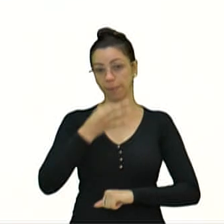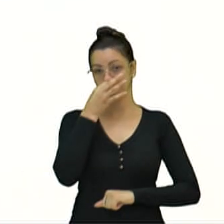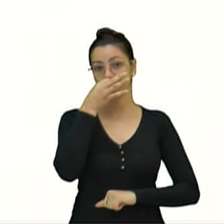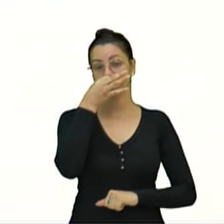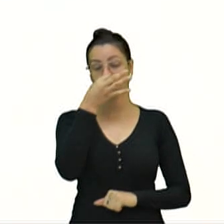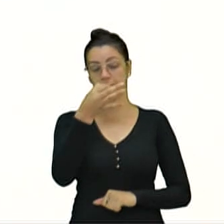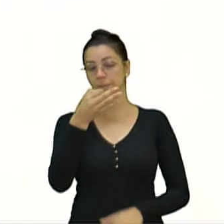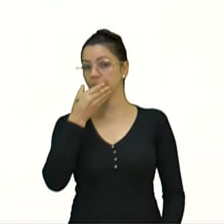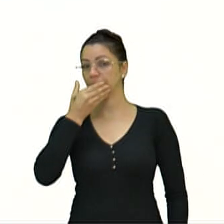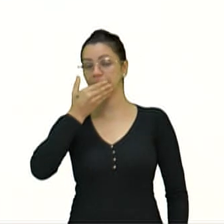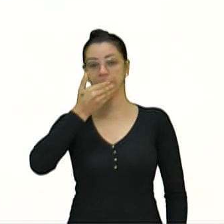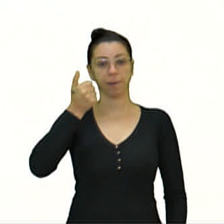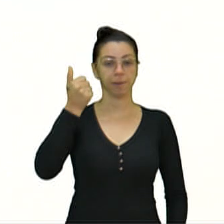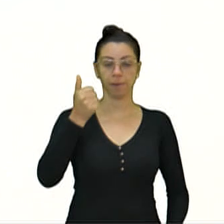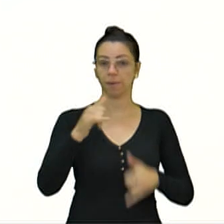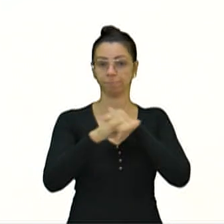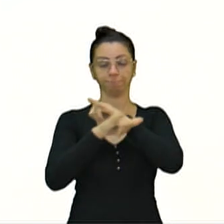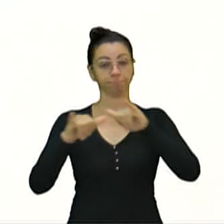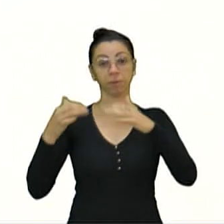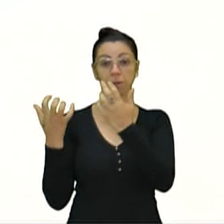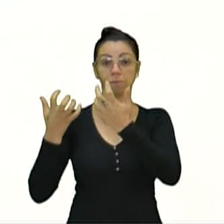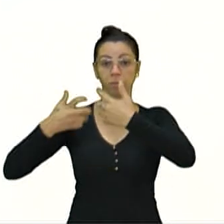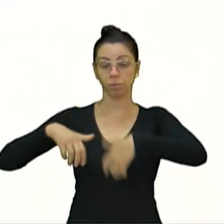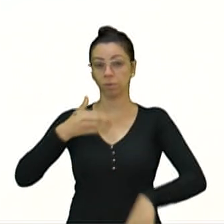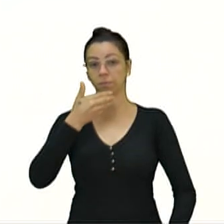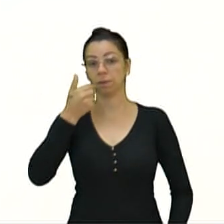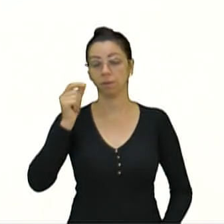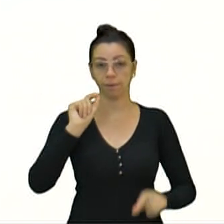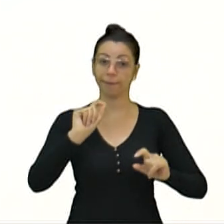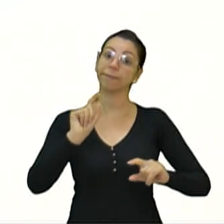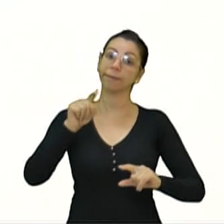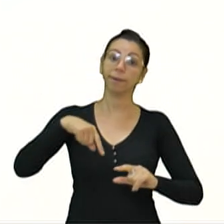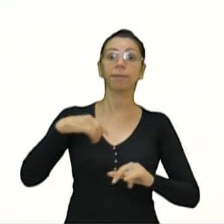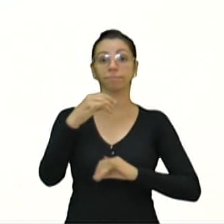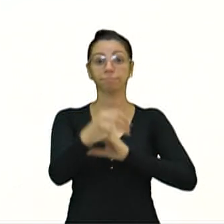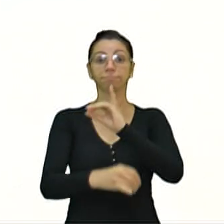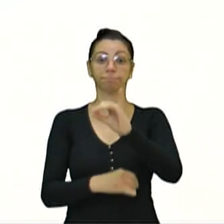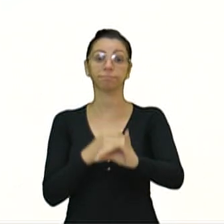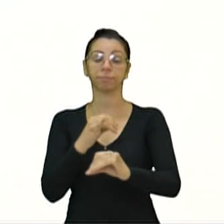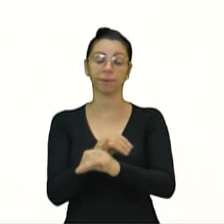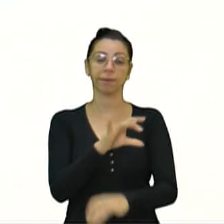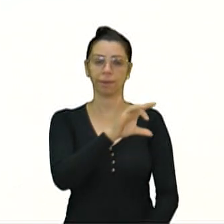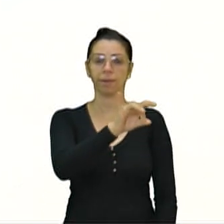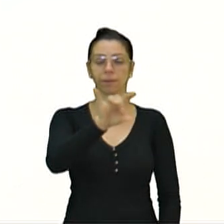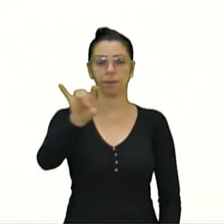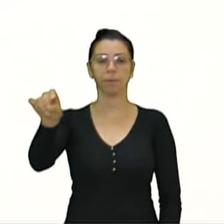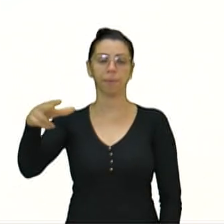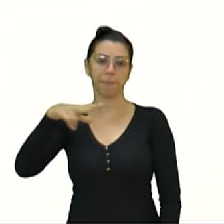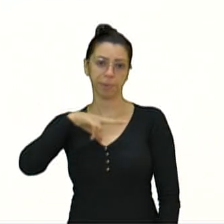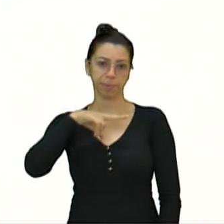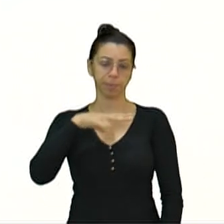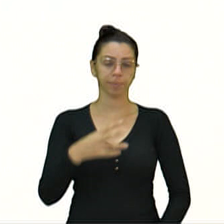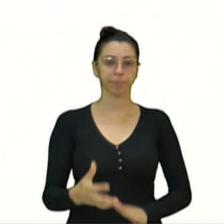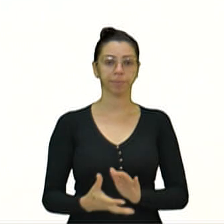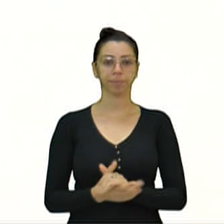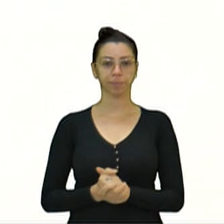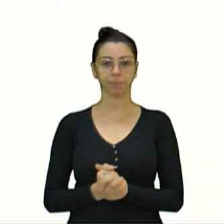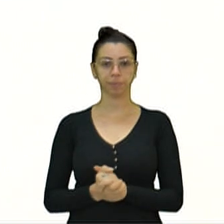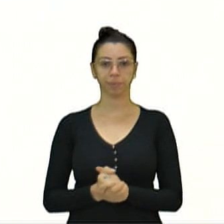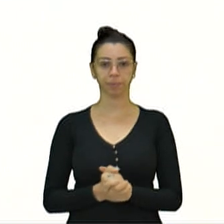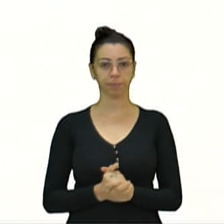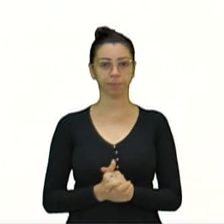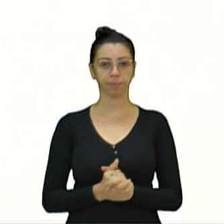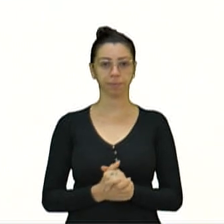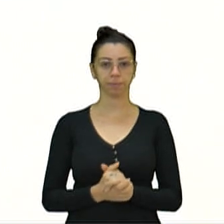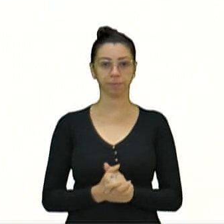mais efetivo, que funciona mais, é a internet. Mas cada um colocou a sua. Are you influenced by